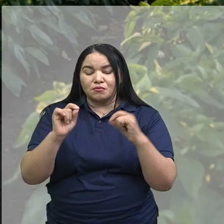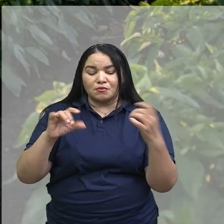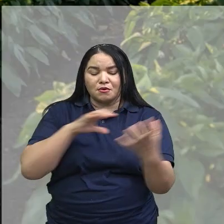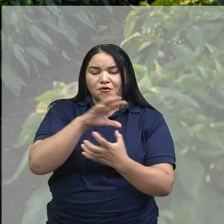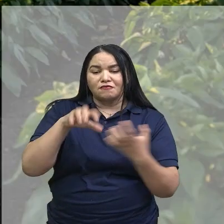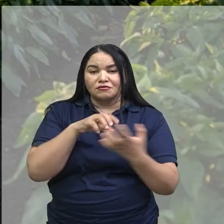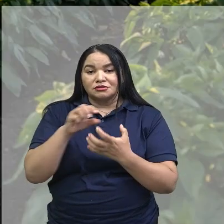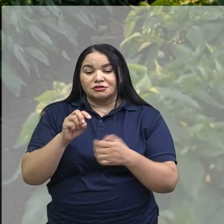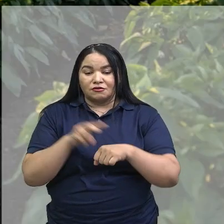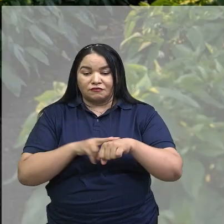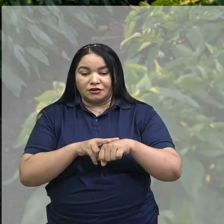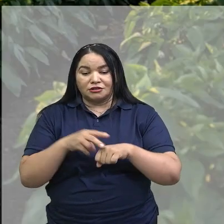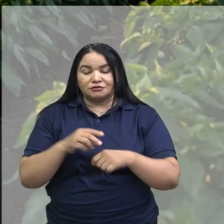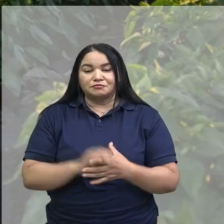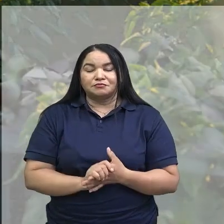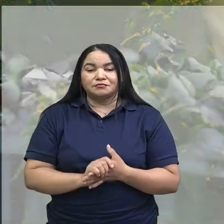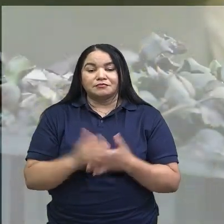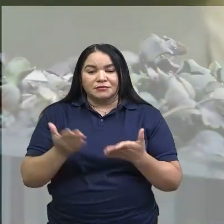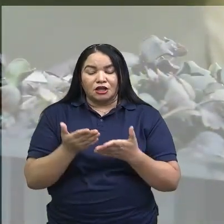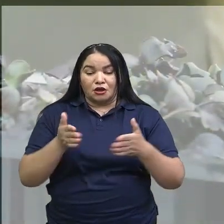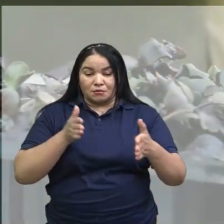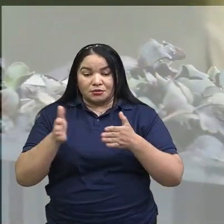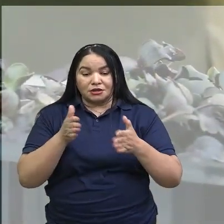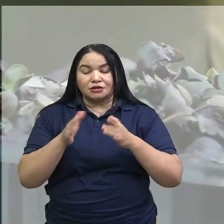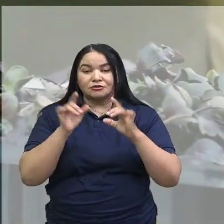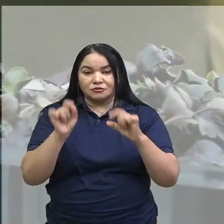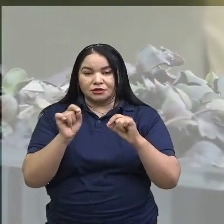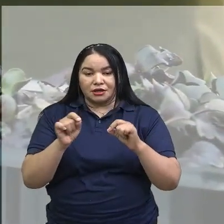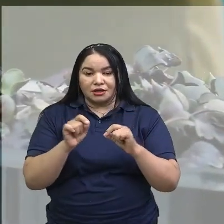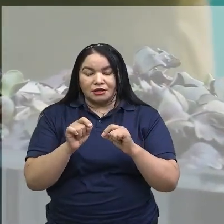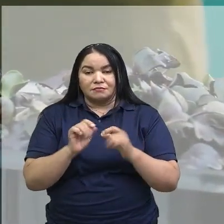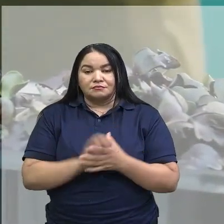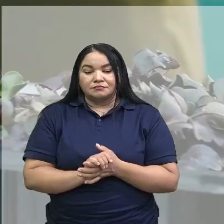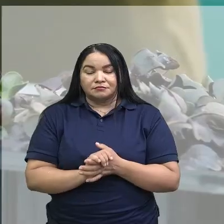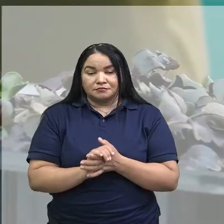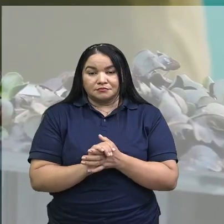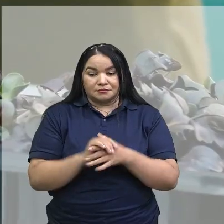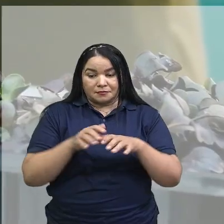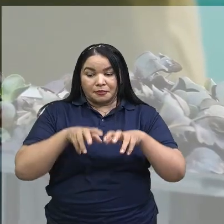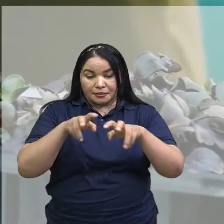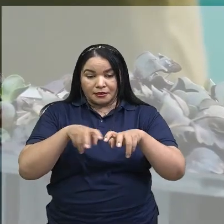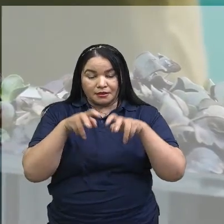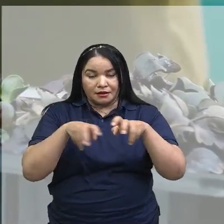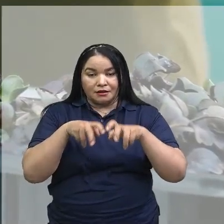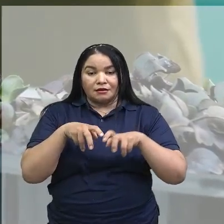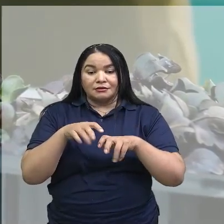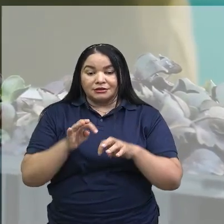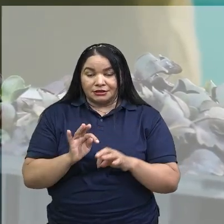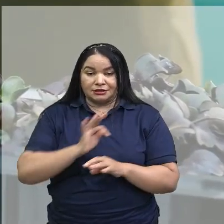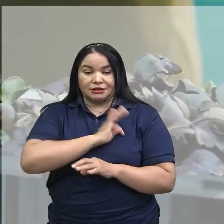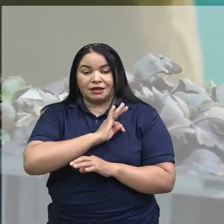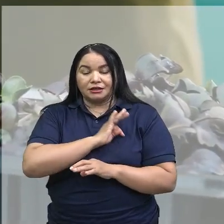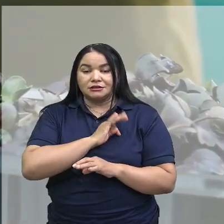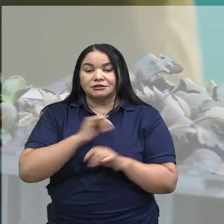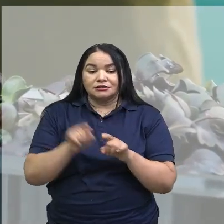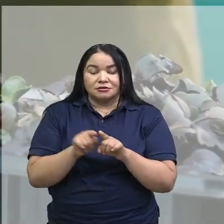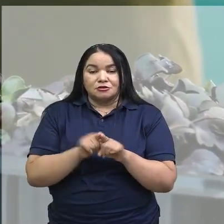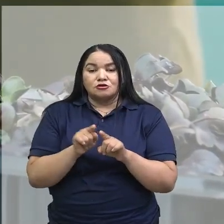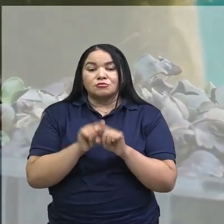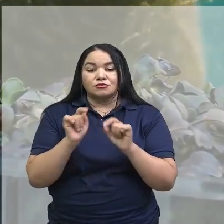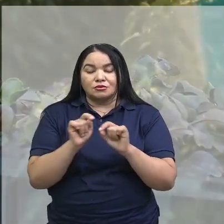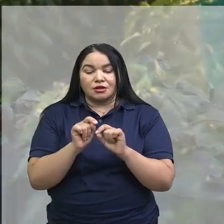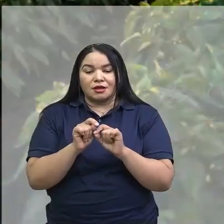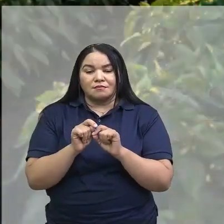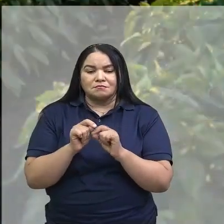Verde, que pode ser compreendida como um momento em que foram inseridas no campo novas técnicas e métodos dentro do processo